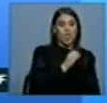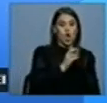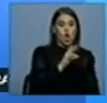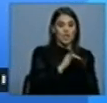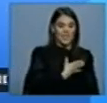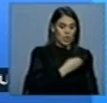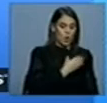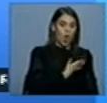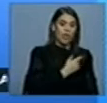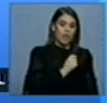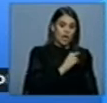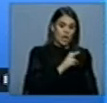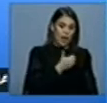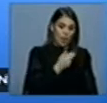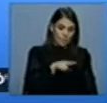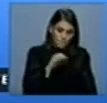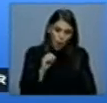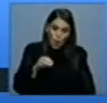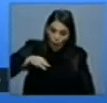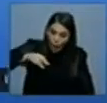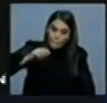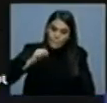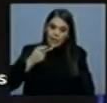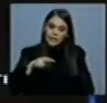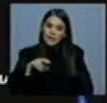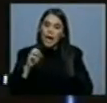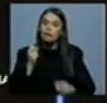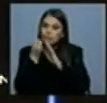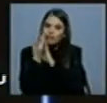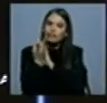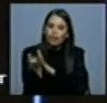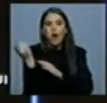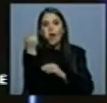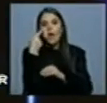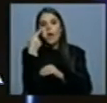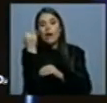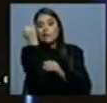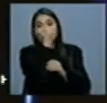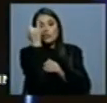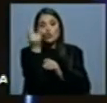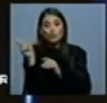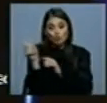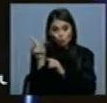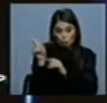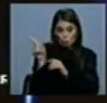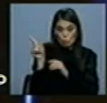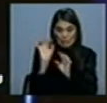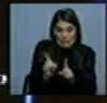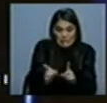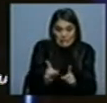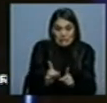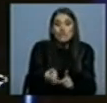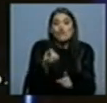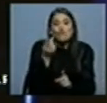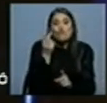com também a presença de metano e de outros componentes, e simularam descargas, olha, isto mesmo que estamos a ver, e simularam descargas